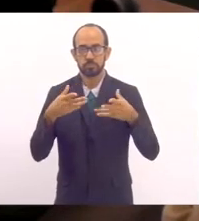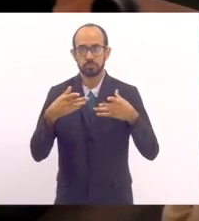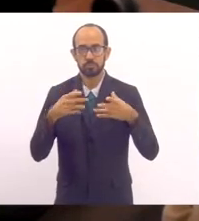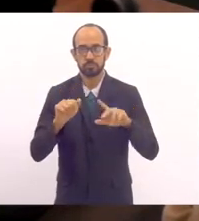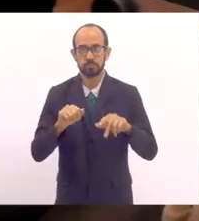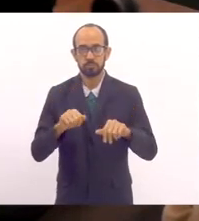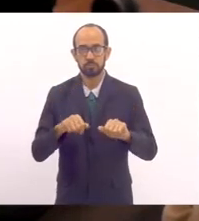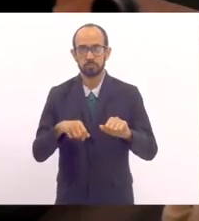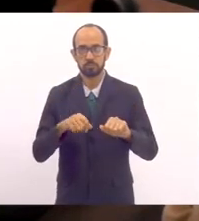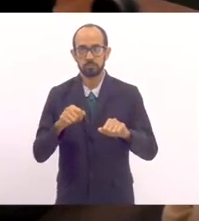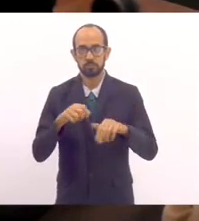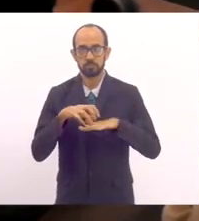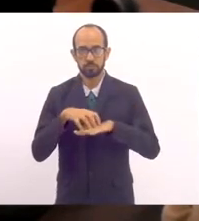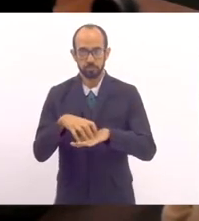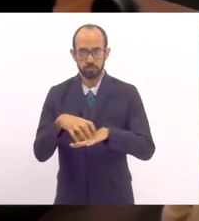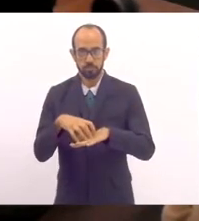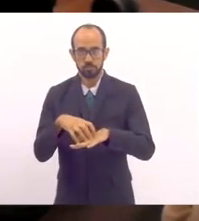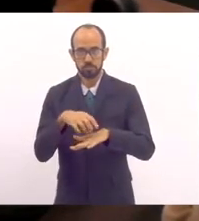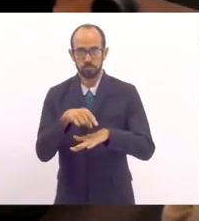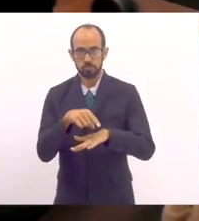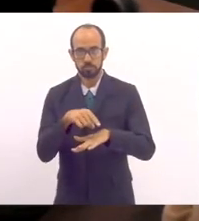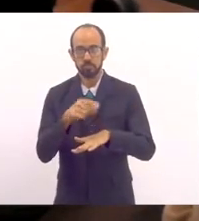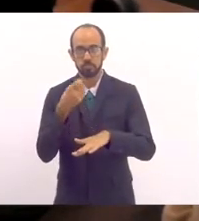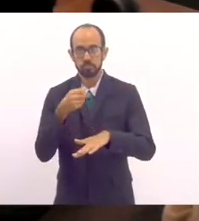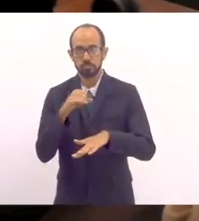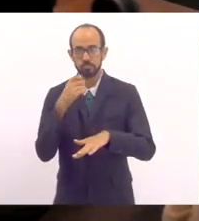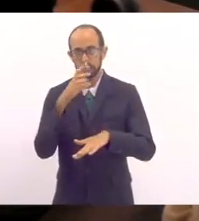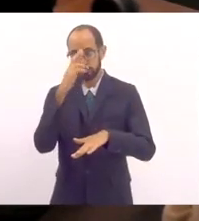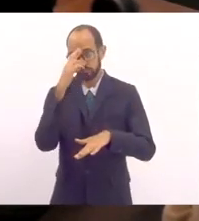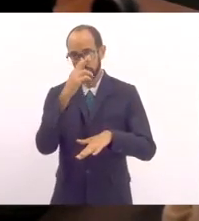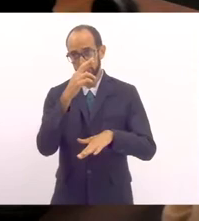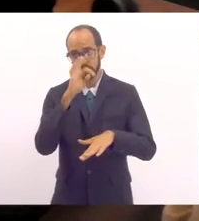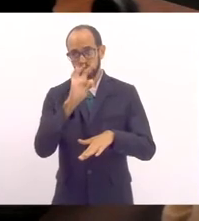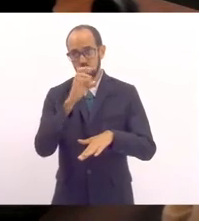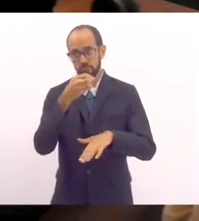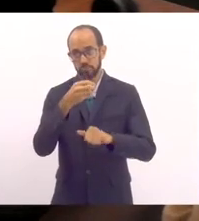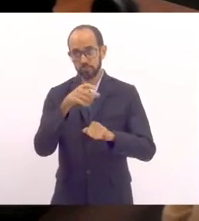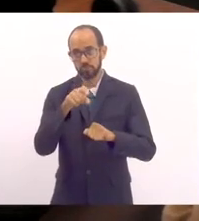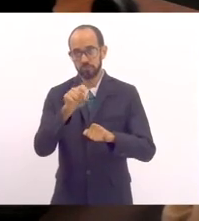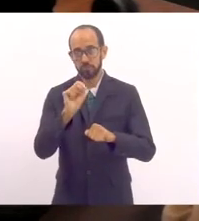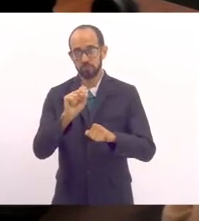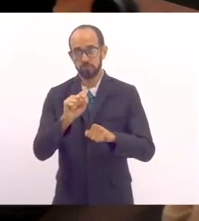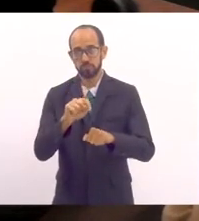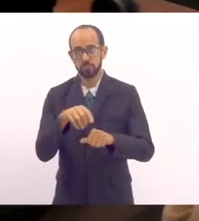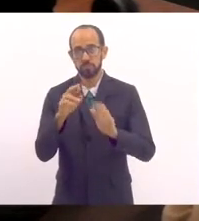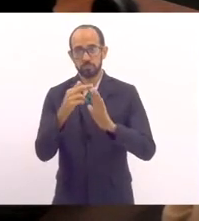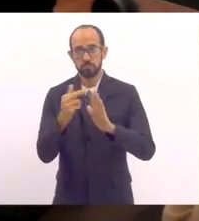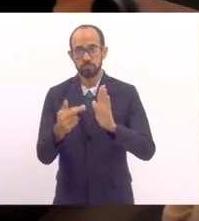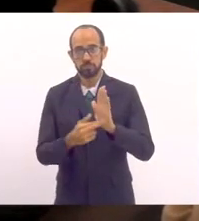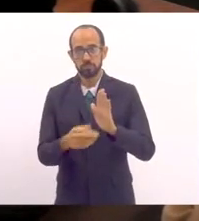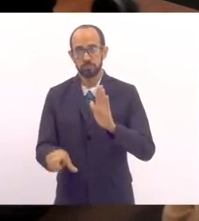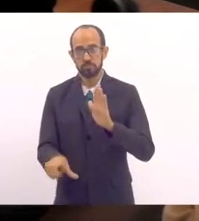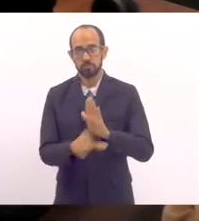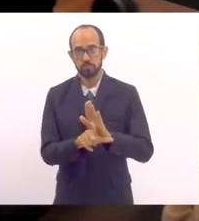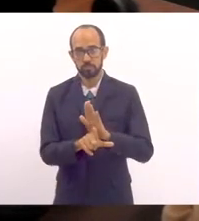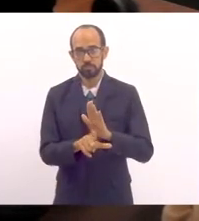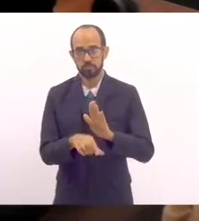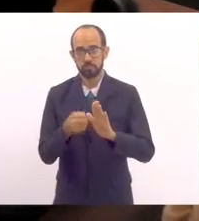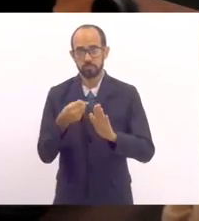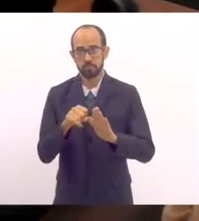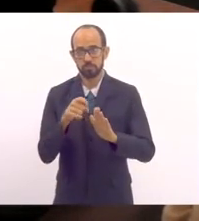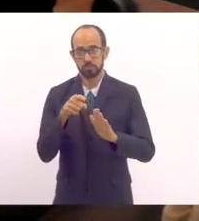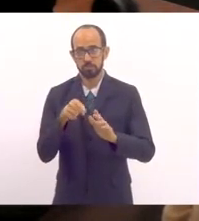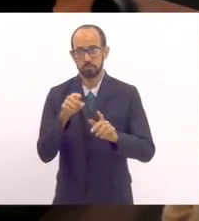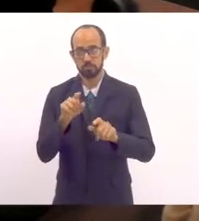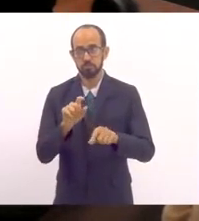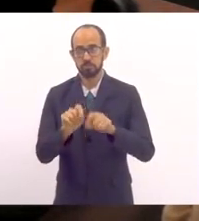que vendeu essa excursão, se ela respeitou todos, se ela observou todos os preceitos legais, se essa é